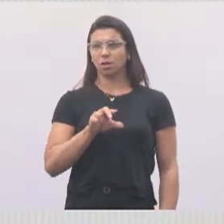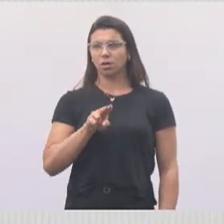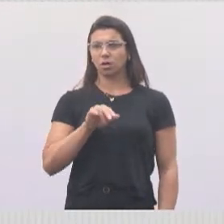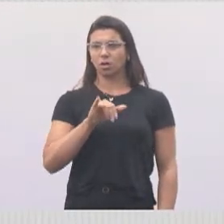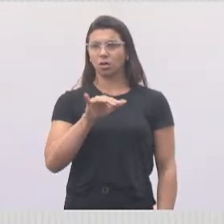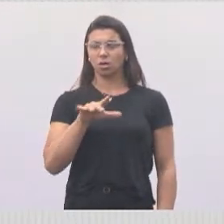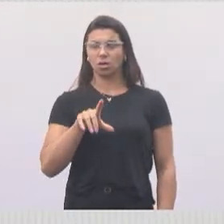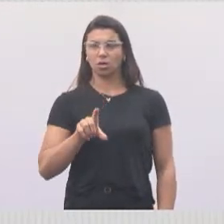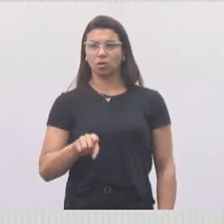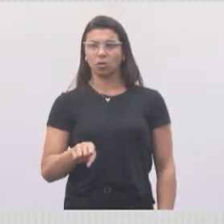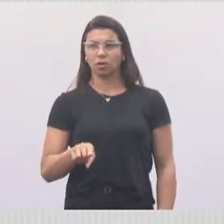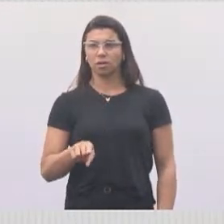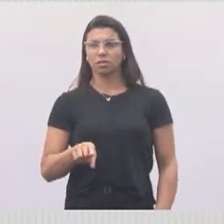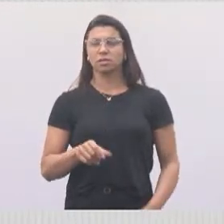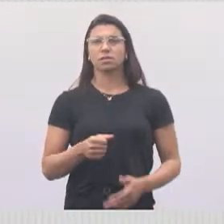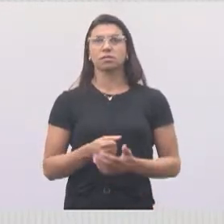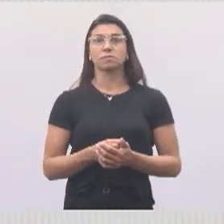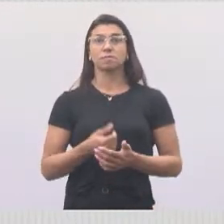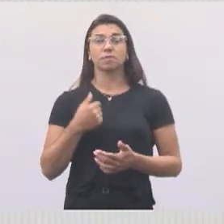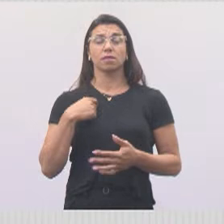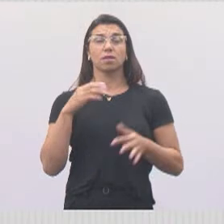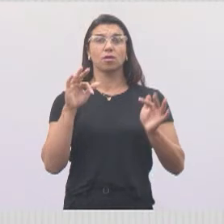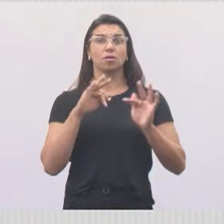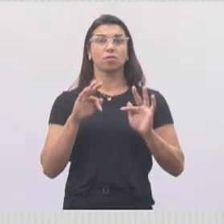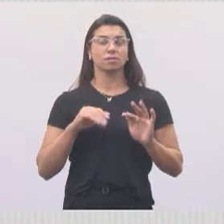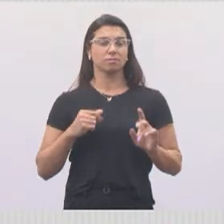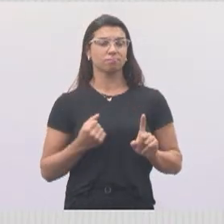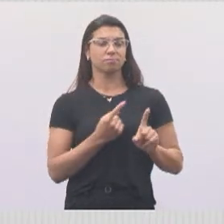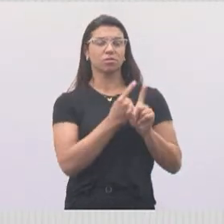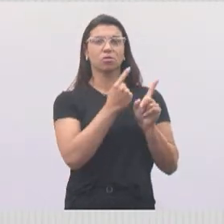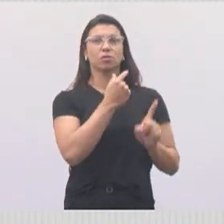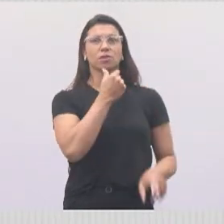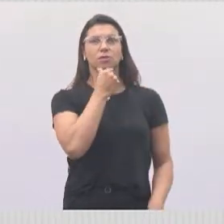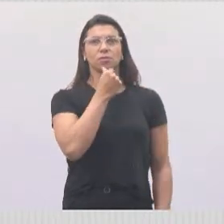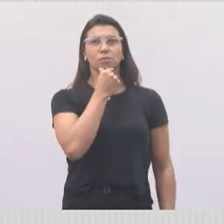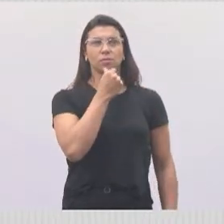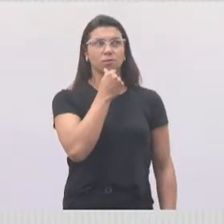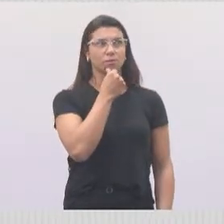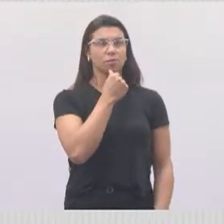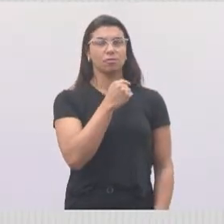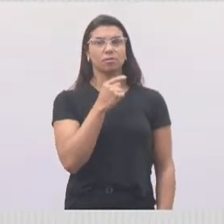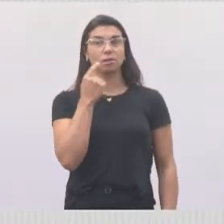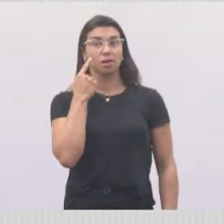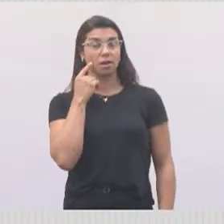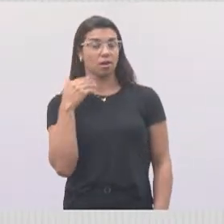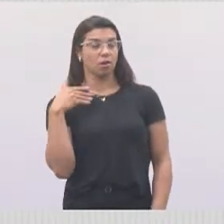de vários vereadores aqui. Tive a felicidade de encontrar. Eu fui aí para